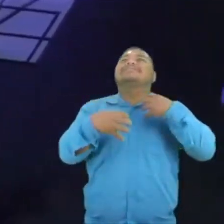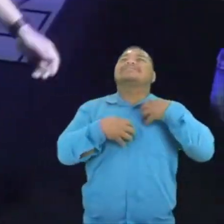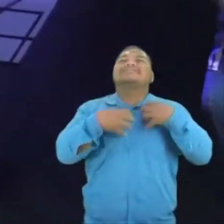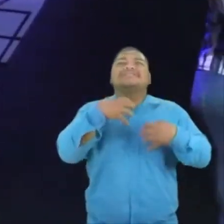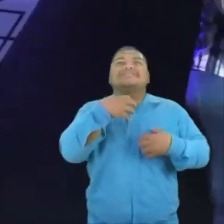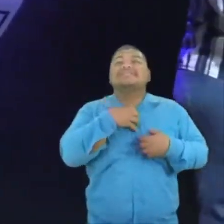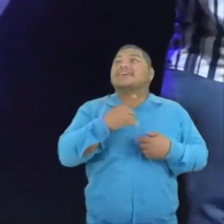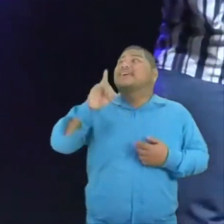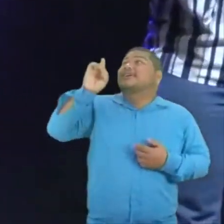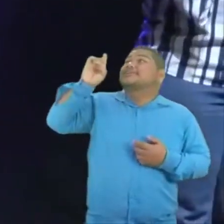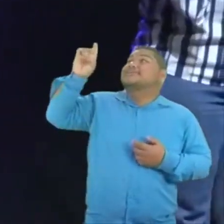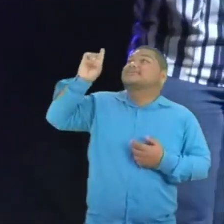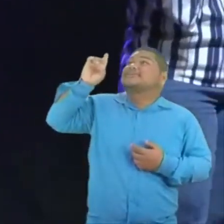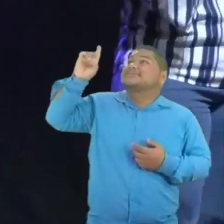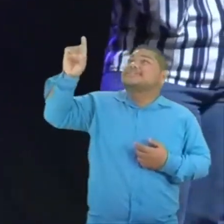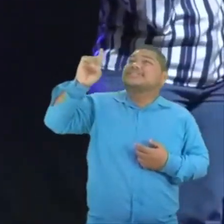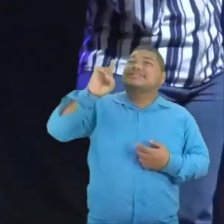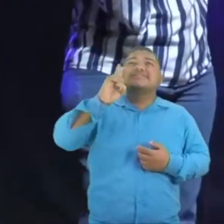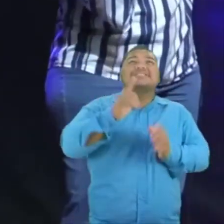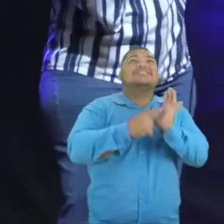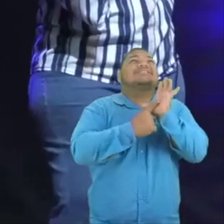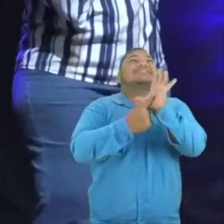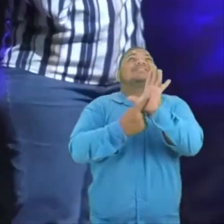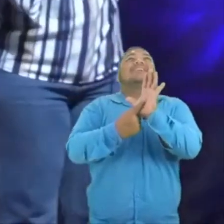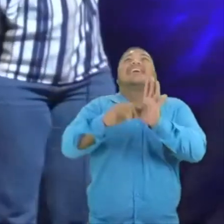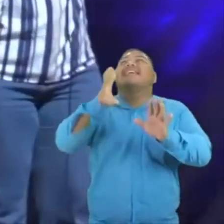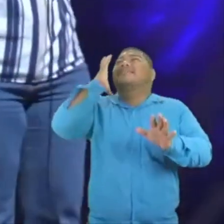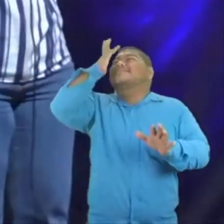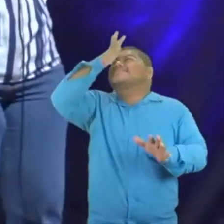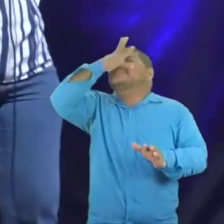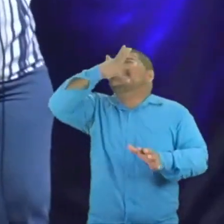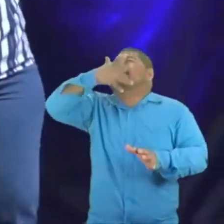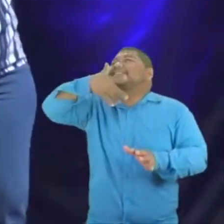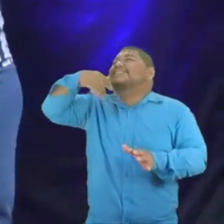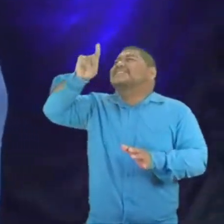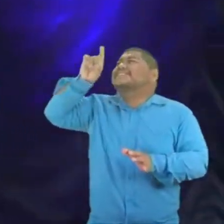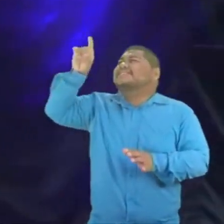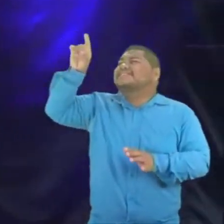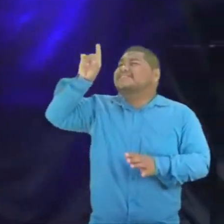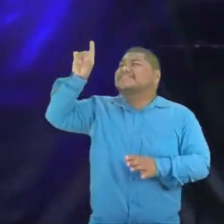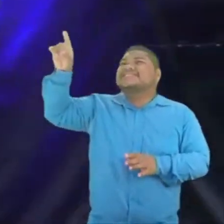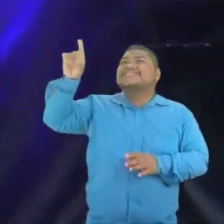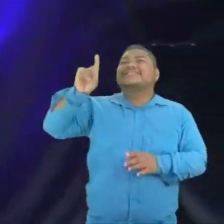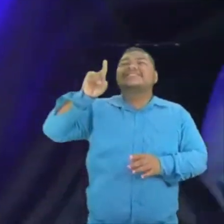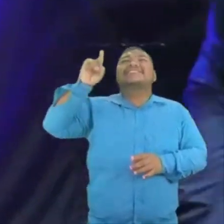que eu falar, faz-me refletir a beleza que há